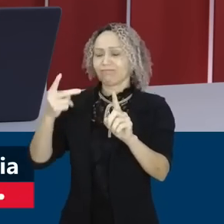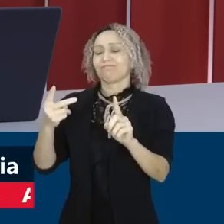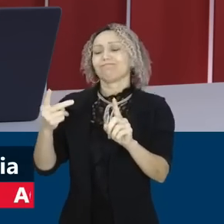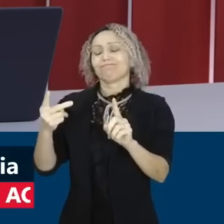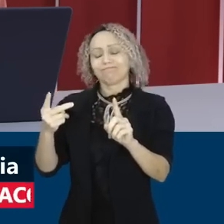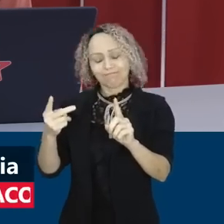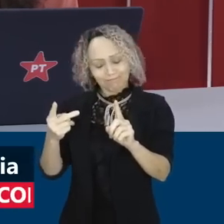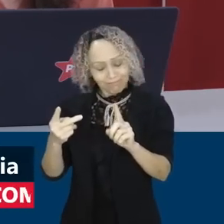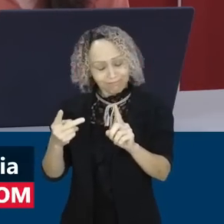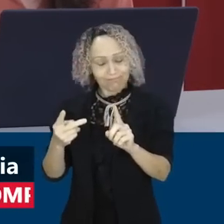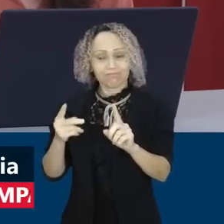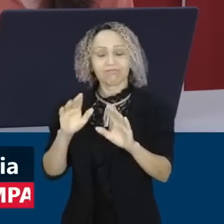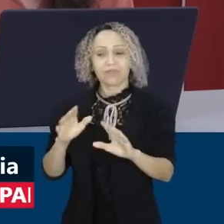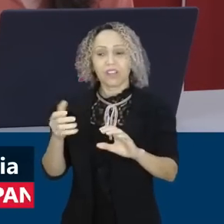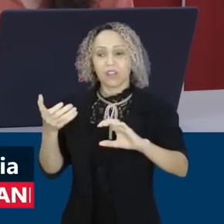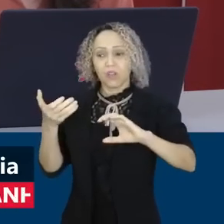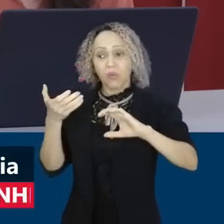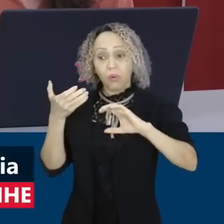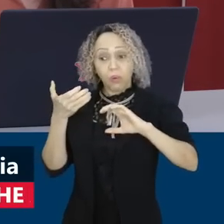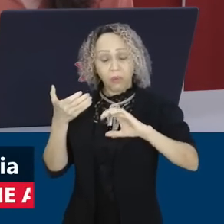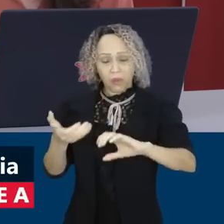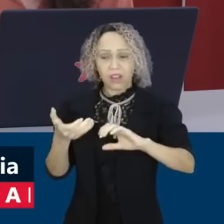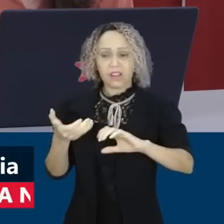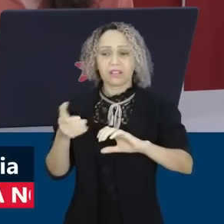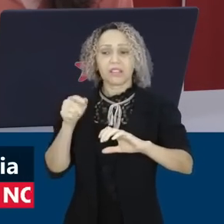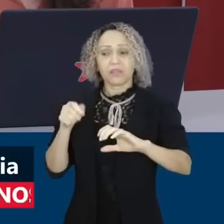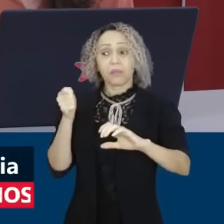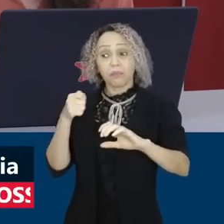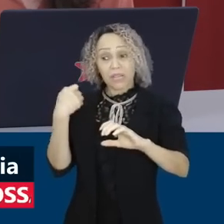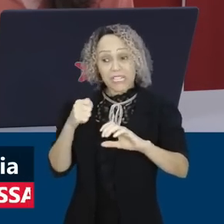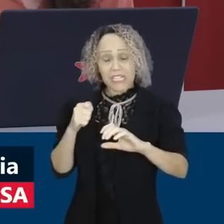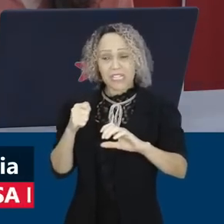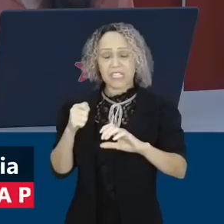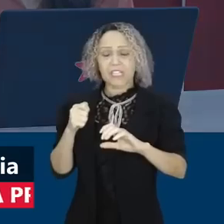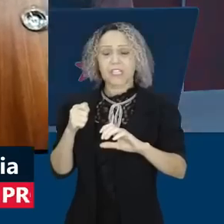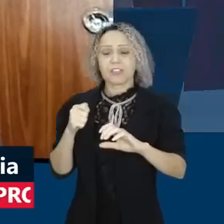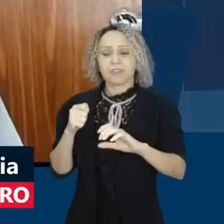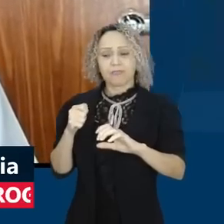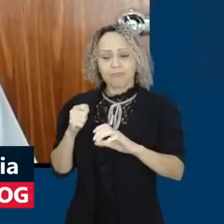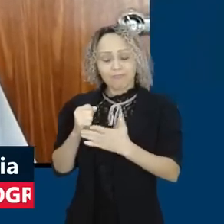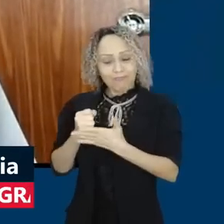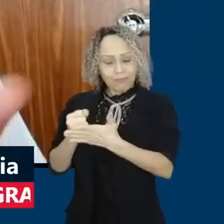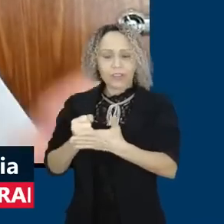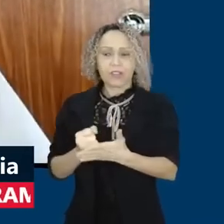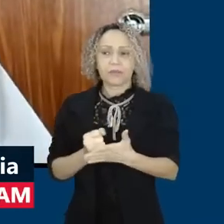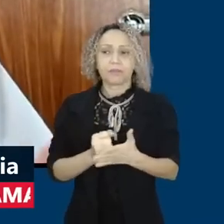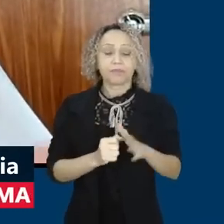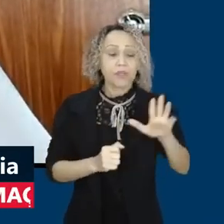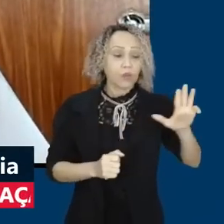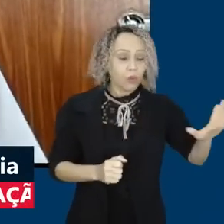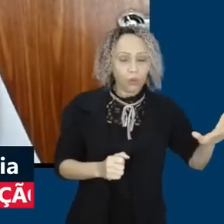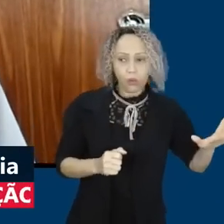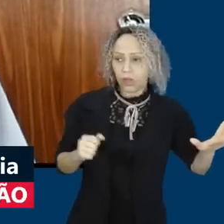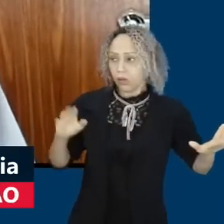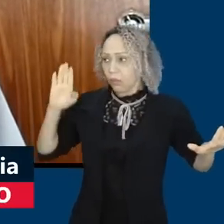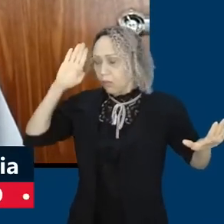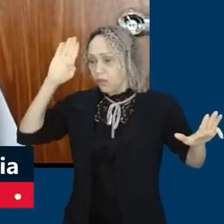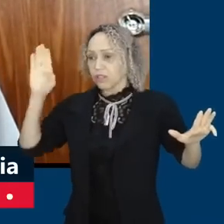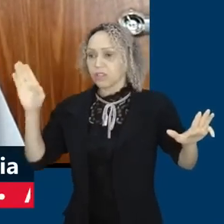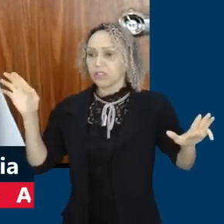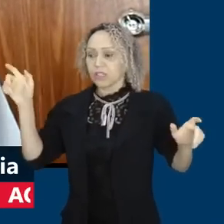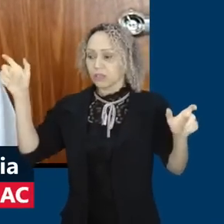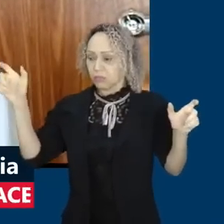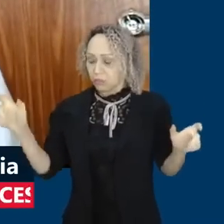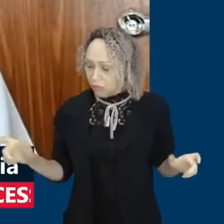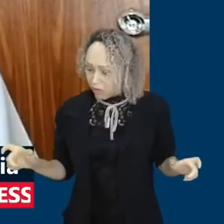Olha, você disse uma coisa que é importante destacar. Tanto Lula como Bolsonaro assumiram o compromisso do Bolsa Família